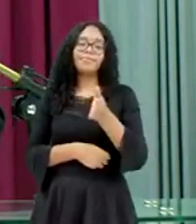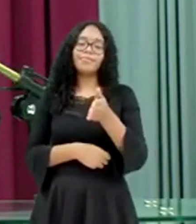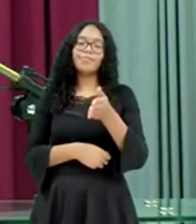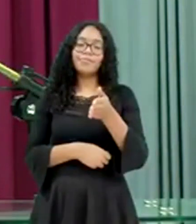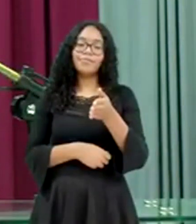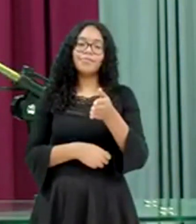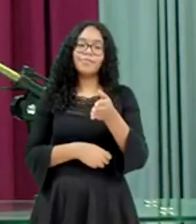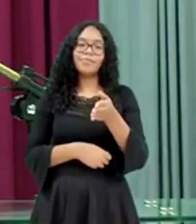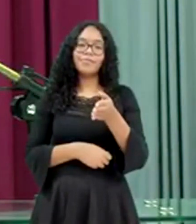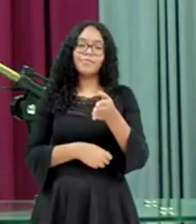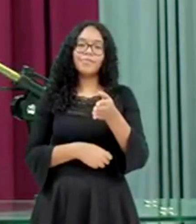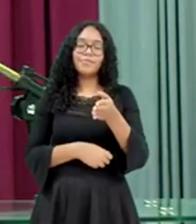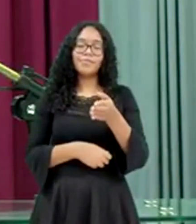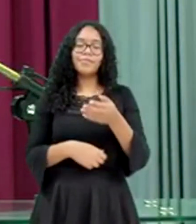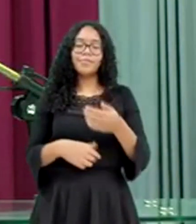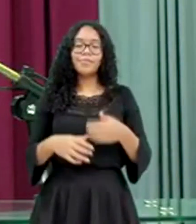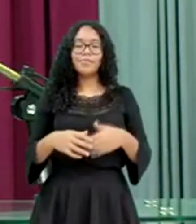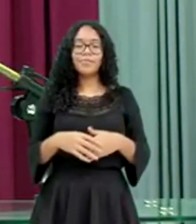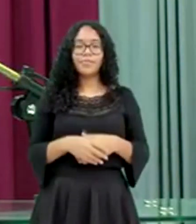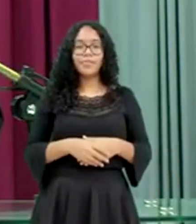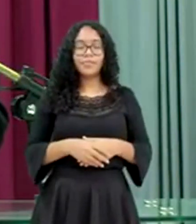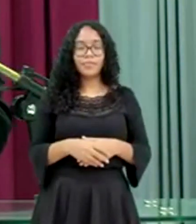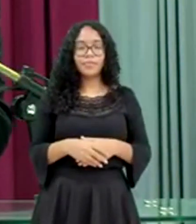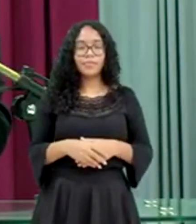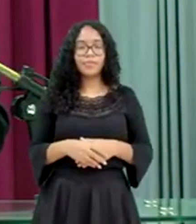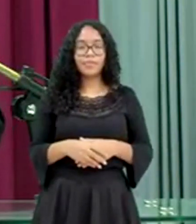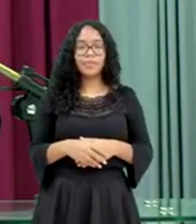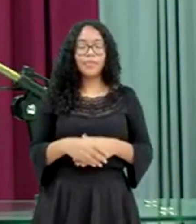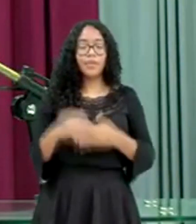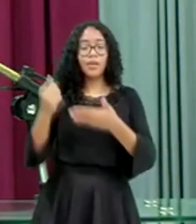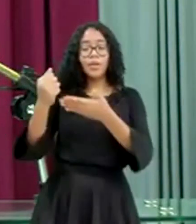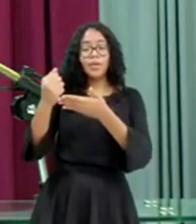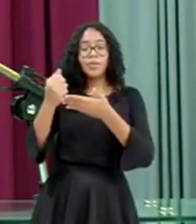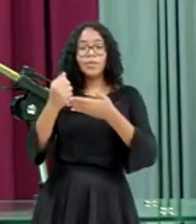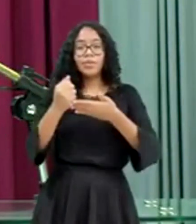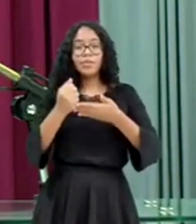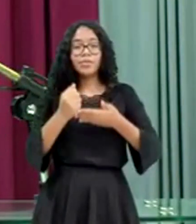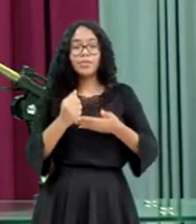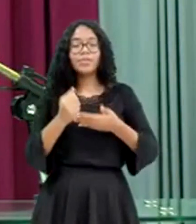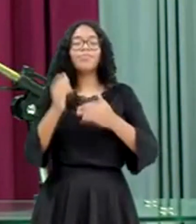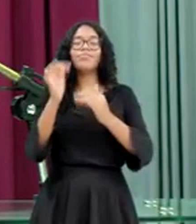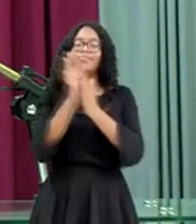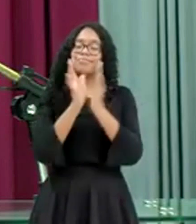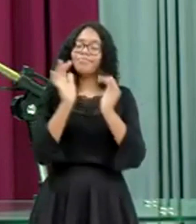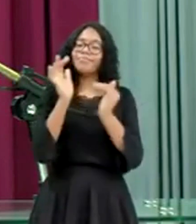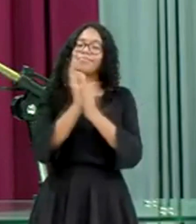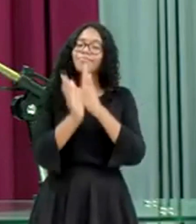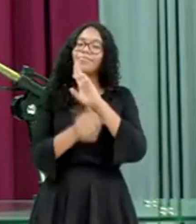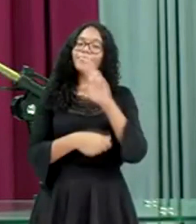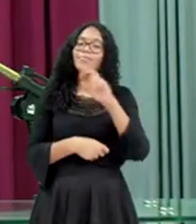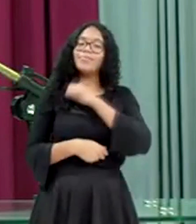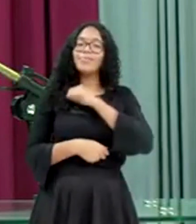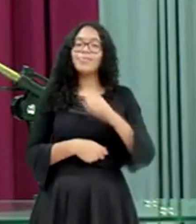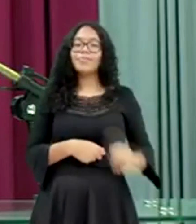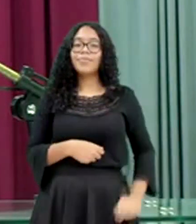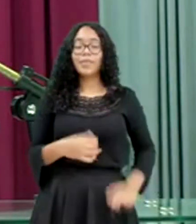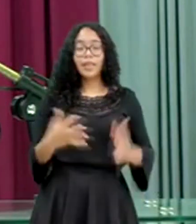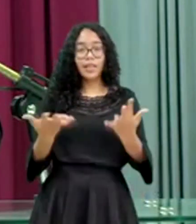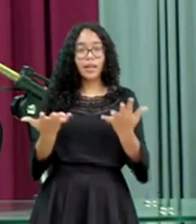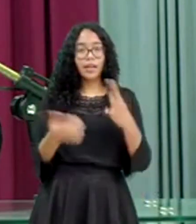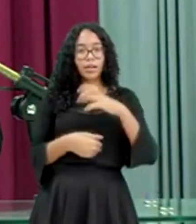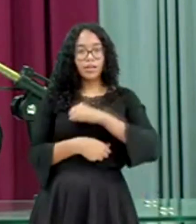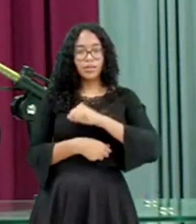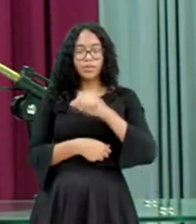e em breve se levantará em meu favor. Louvado seja o santo nome do Senhor. Então, meus amados